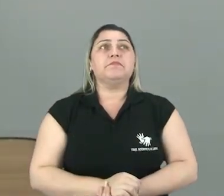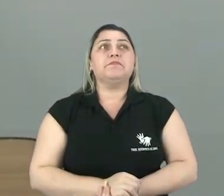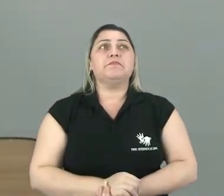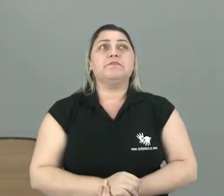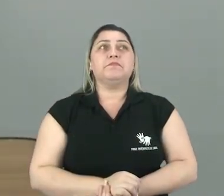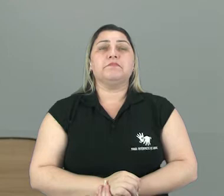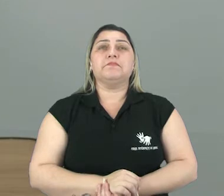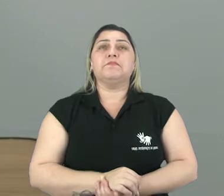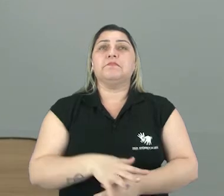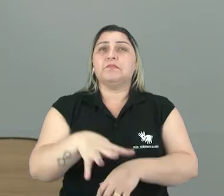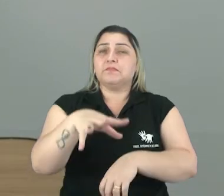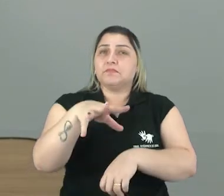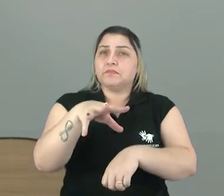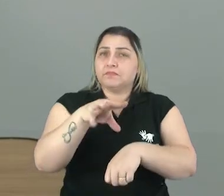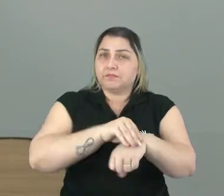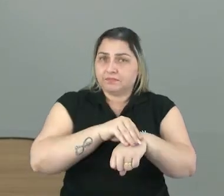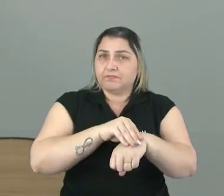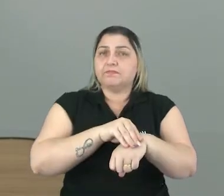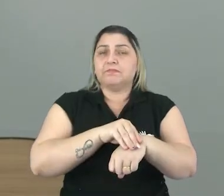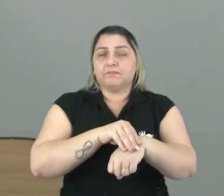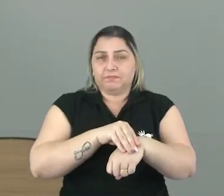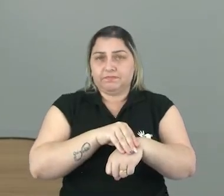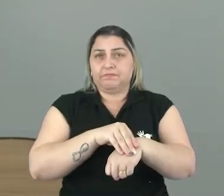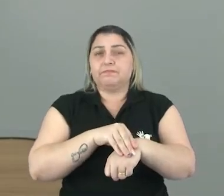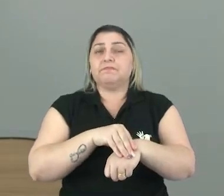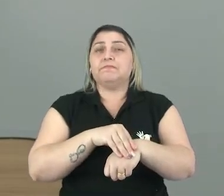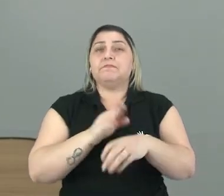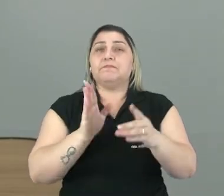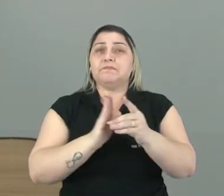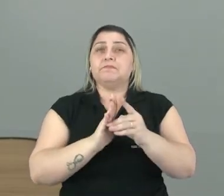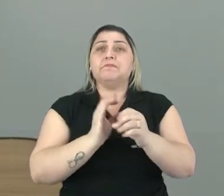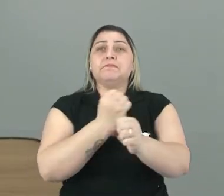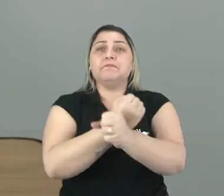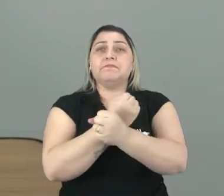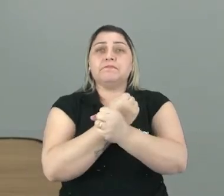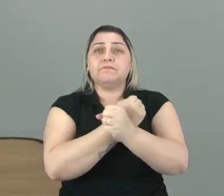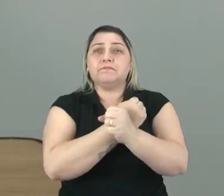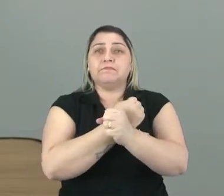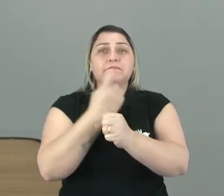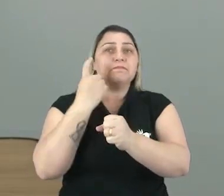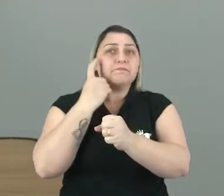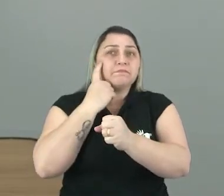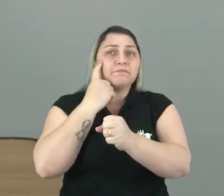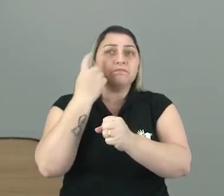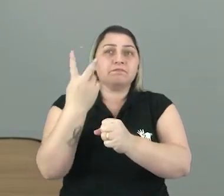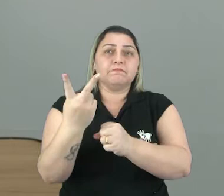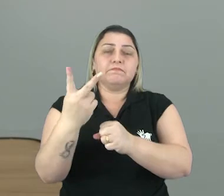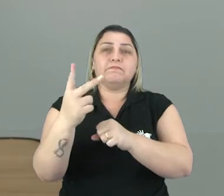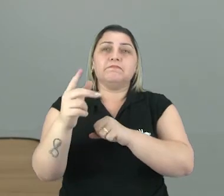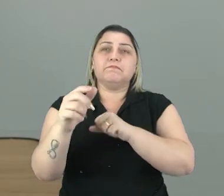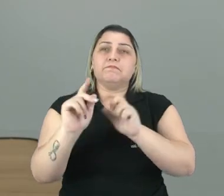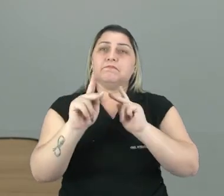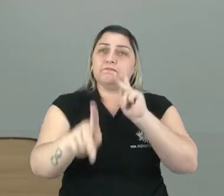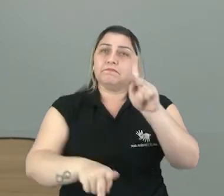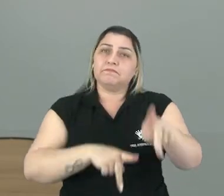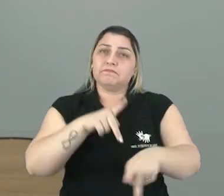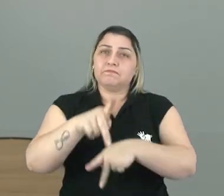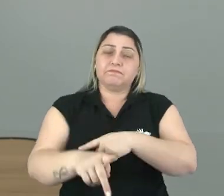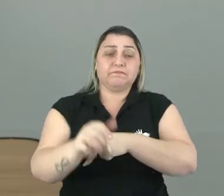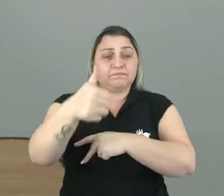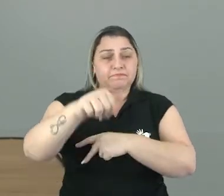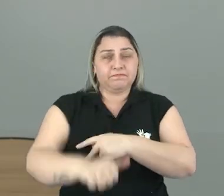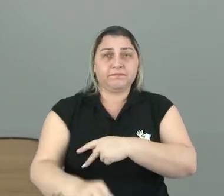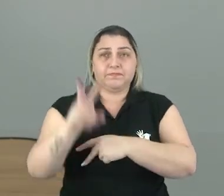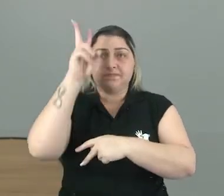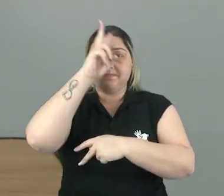da demarcação, tanto terras indígenas quanto quilombolas, tá? Que são dois povos, se a gente for analisar a história do nosso